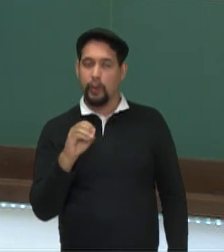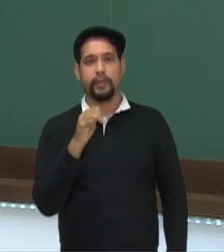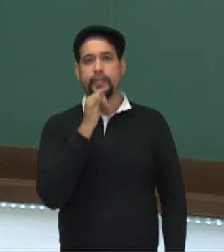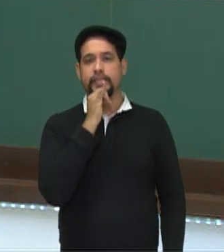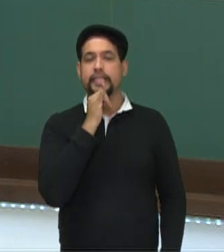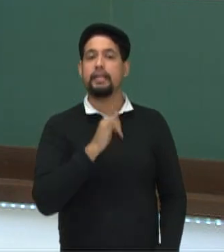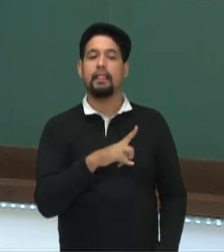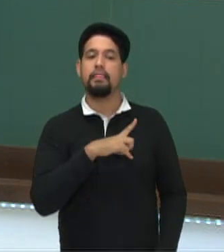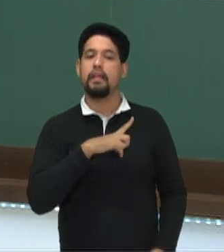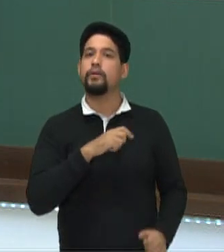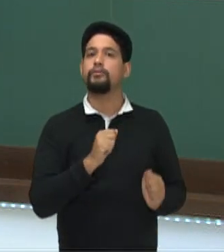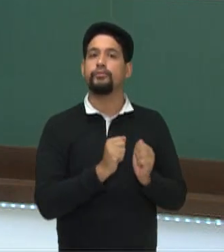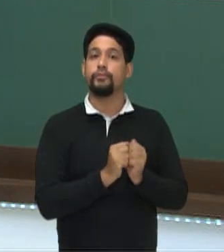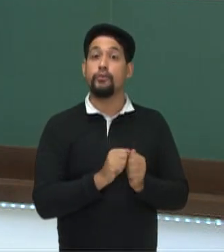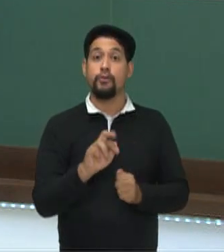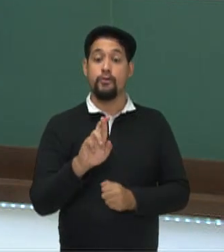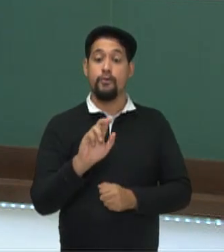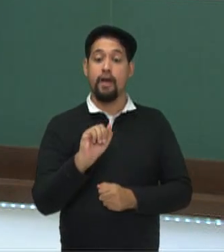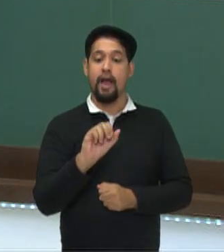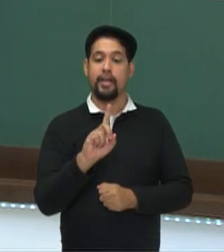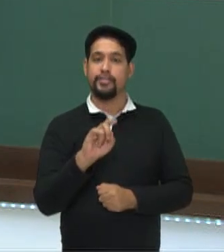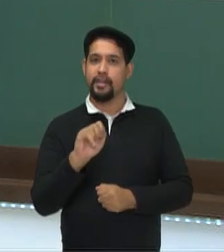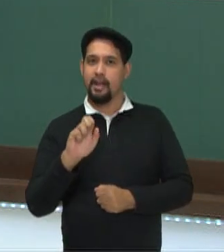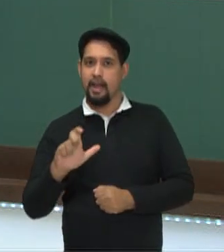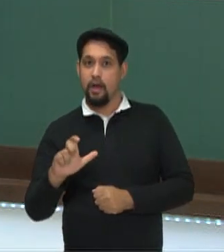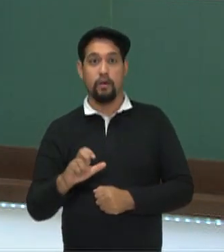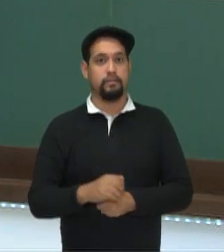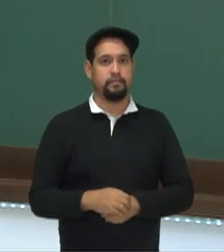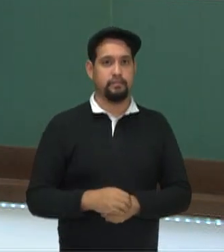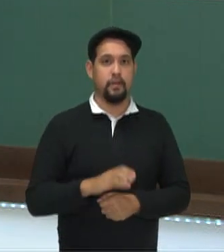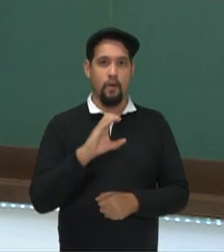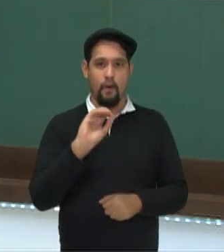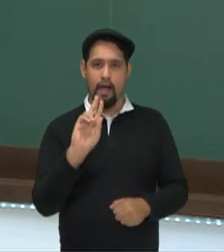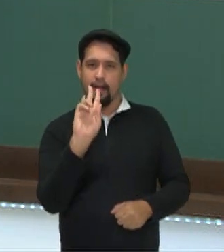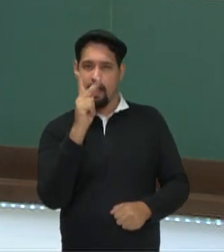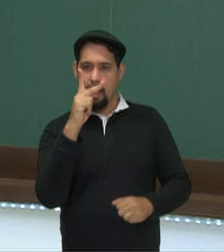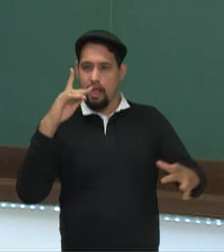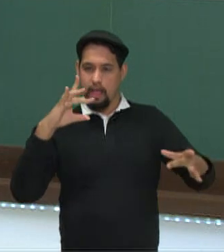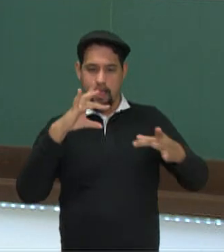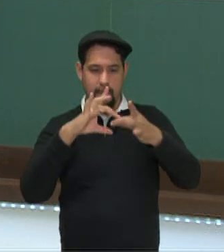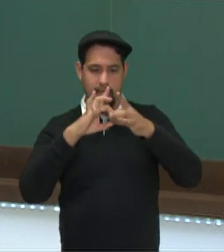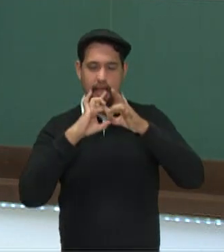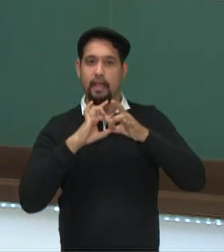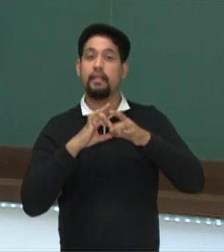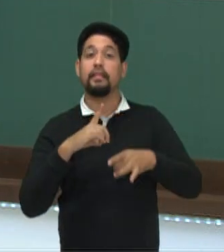e nele um radical OH, a hidroxila ligado, nós